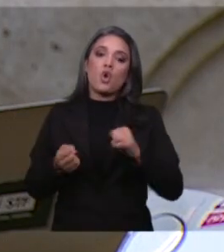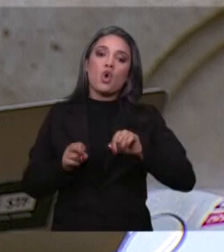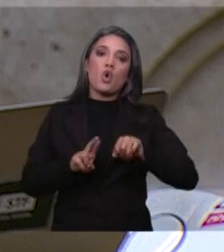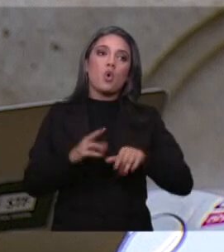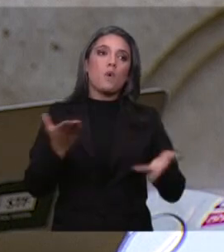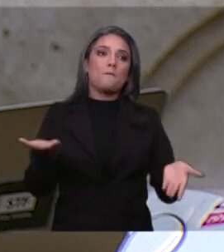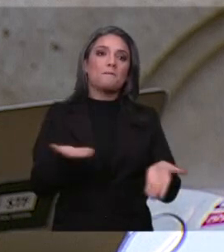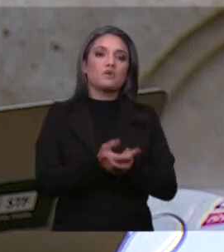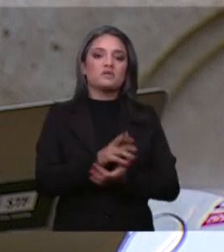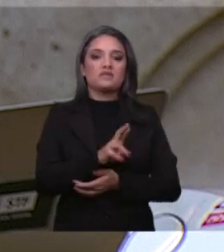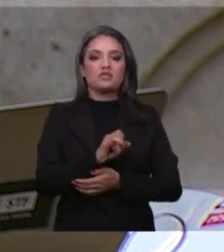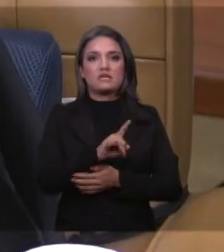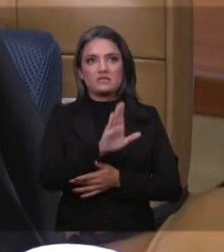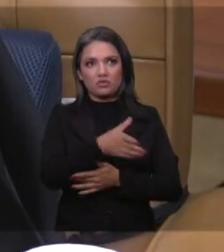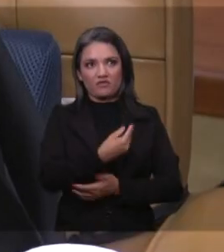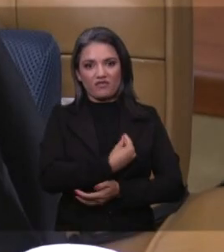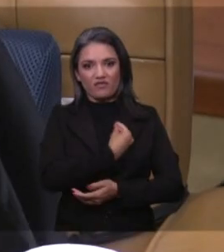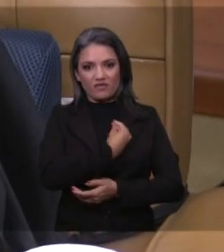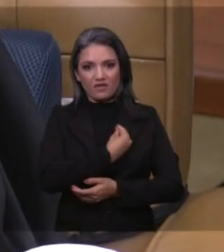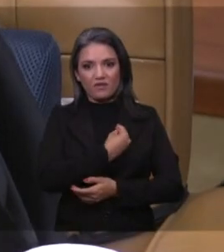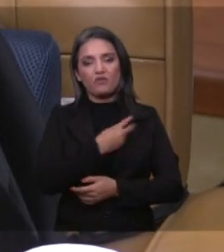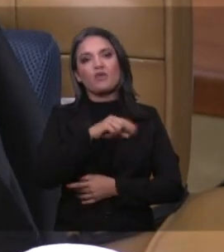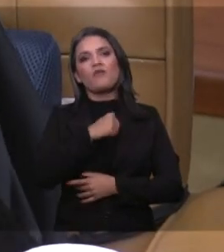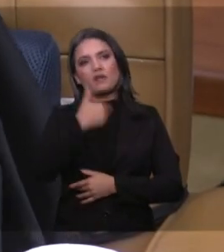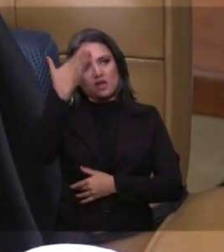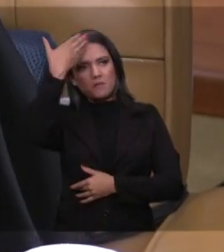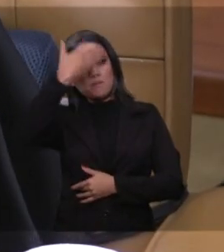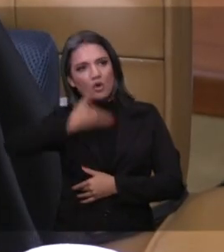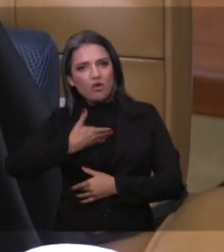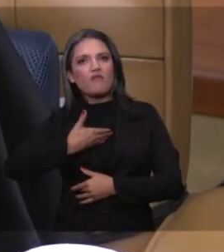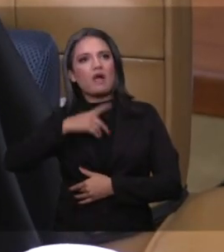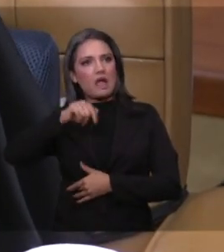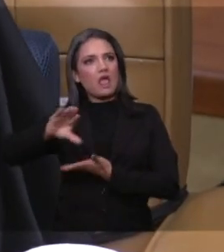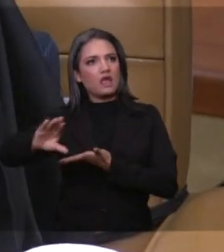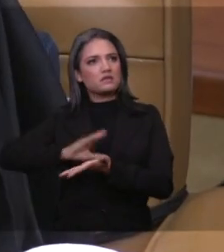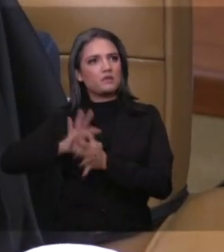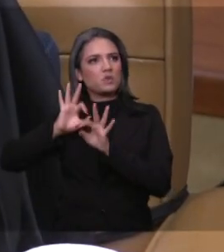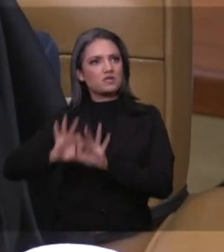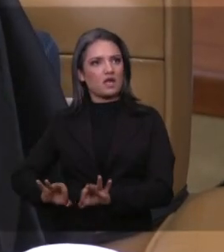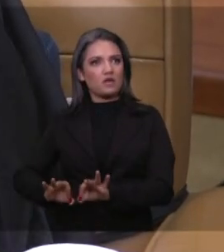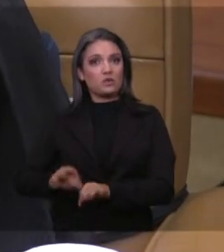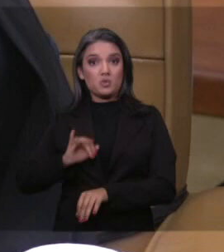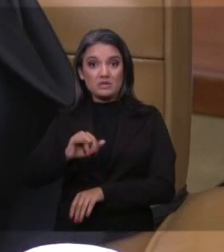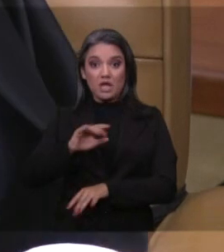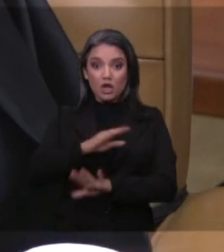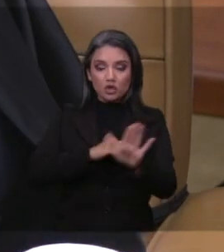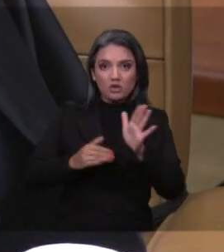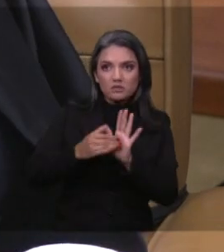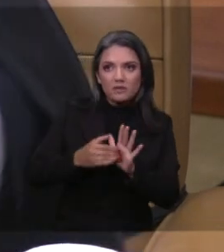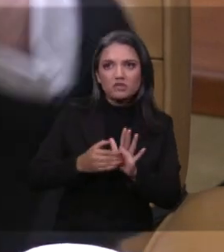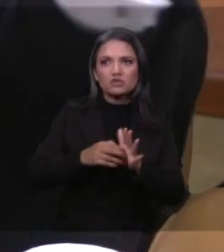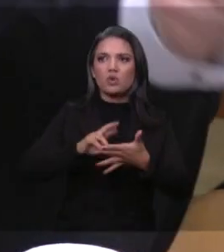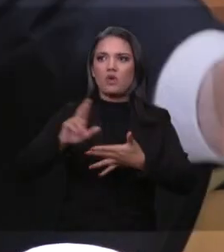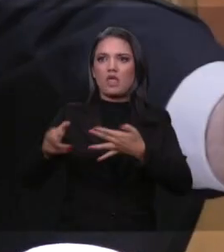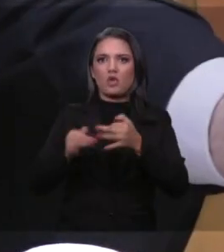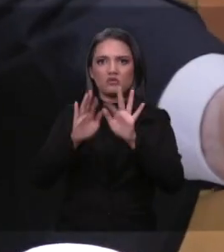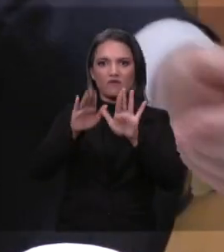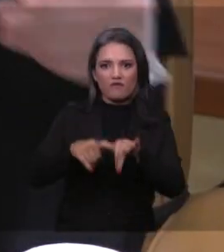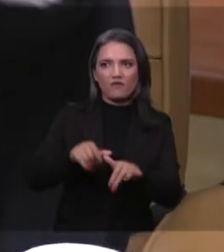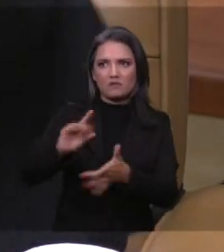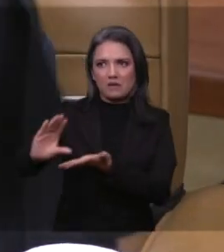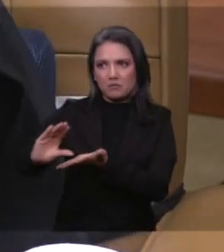fé. Ou seja, inverte o ônus da prova. Exato. Portanto, todos aqueles que receberam de boa fé com trânsito em julgado,